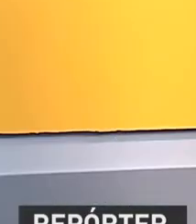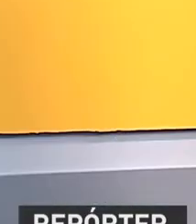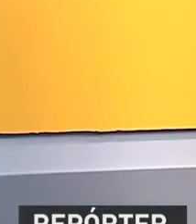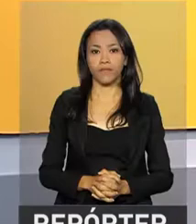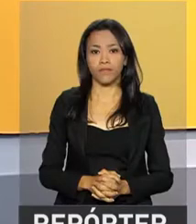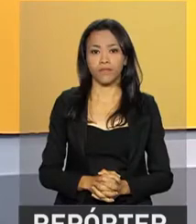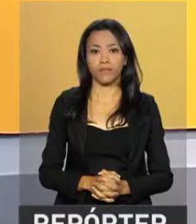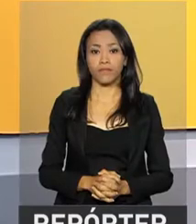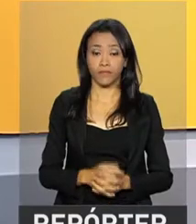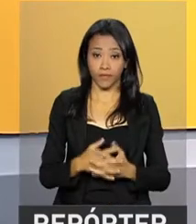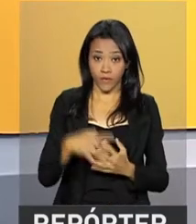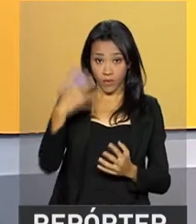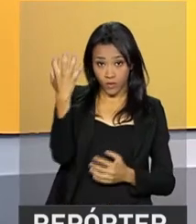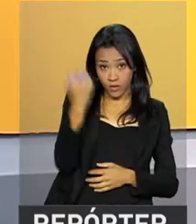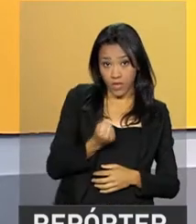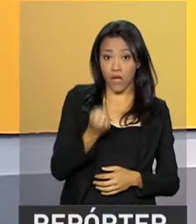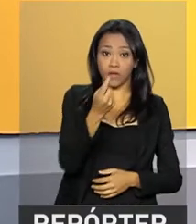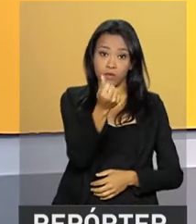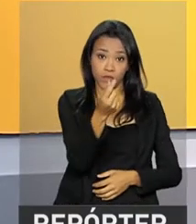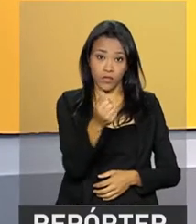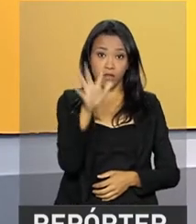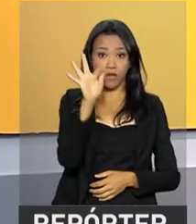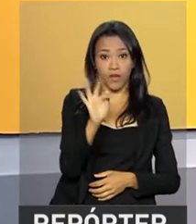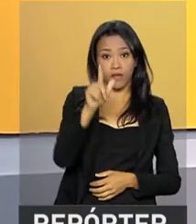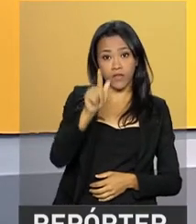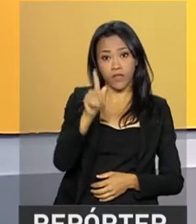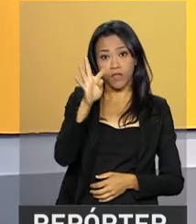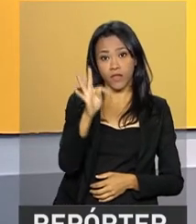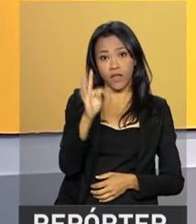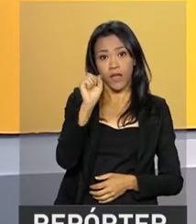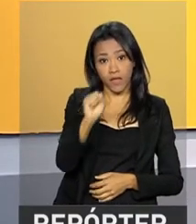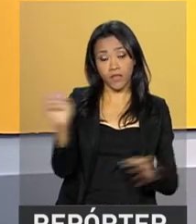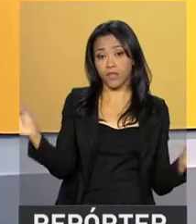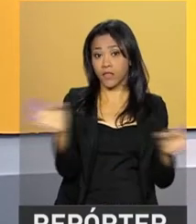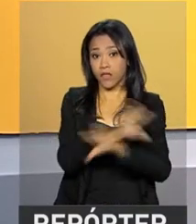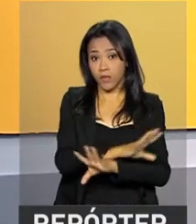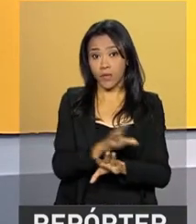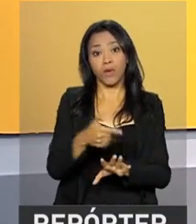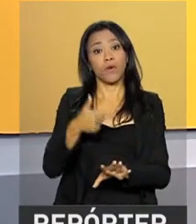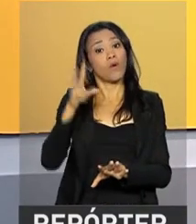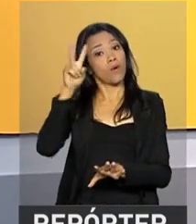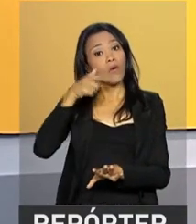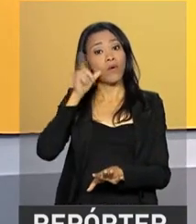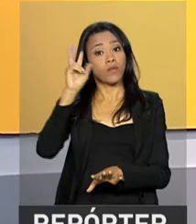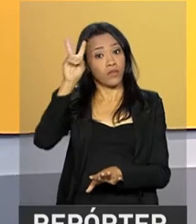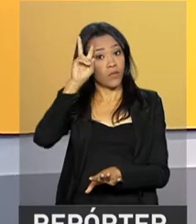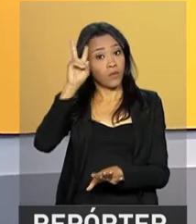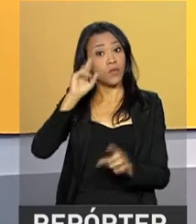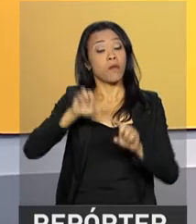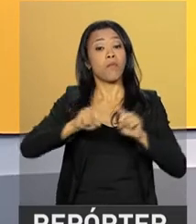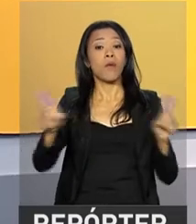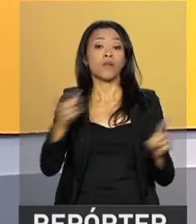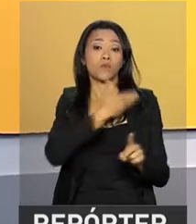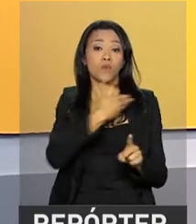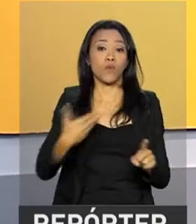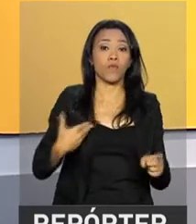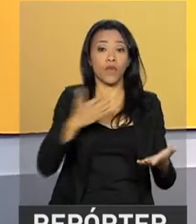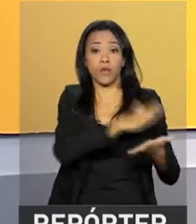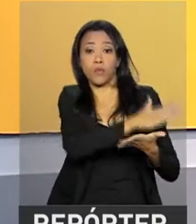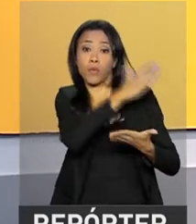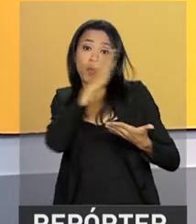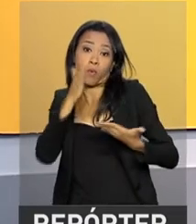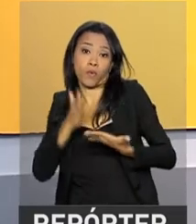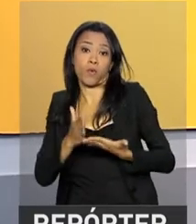o saque nas contas inativas do fgts terminou nesta segunda feira mas o governo prorrogou o prazo para casos